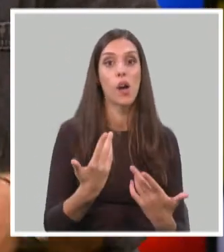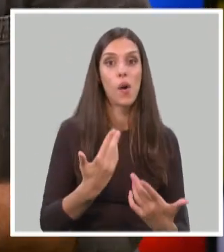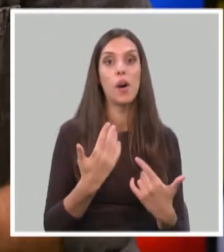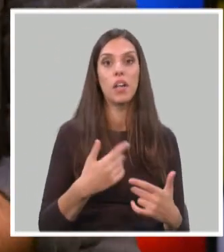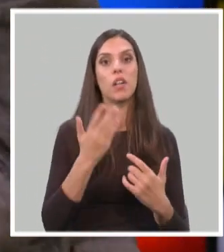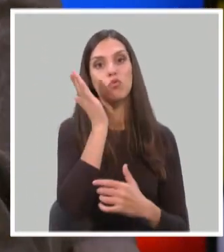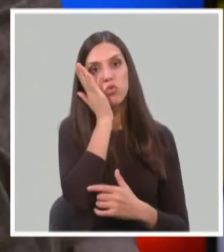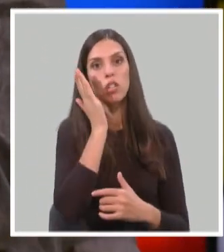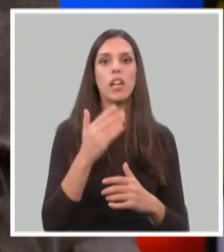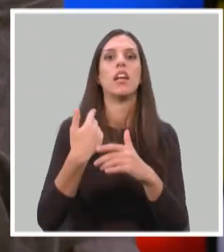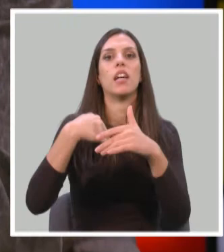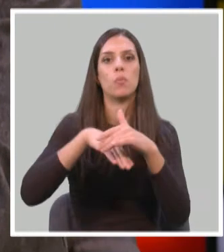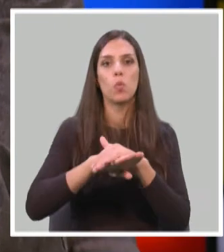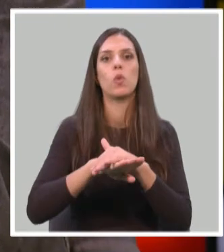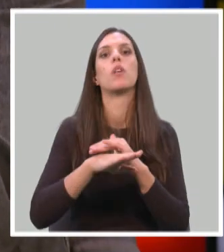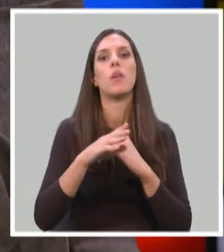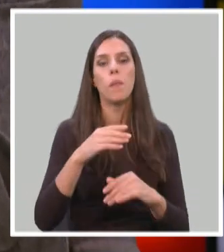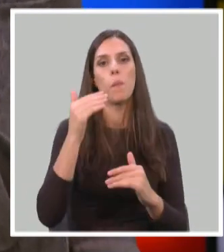cedo, mas ainda não perdi a vontade